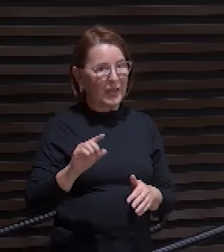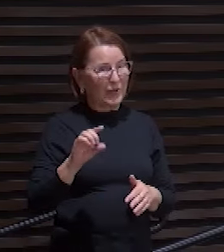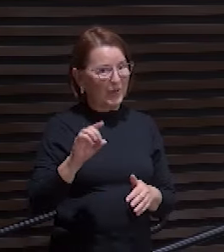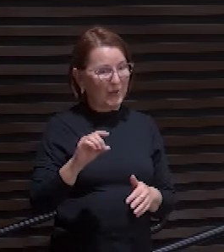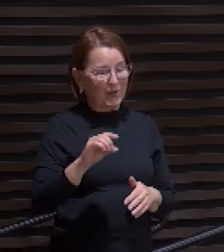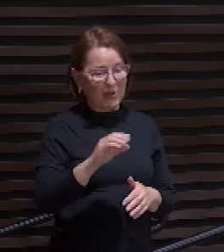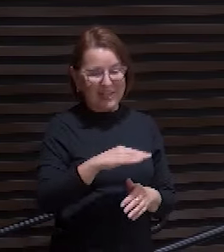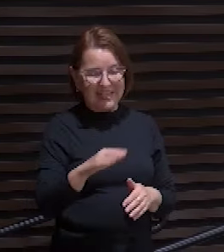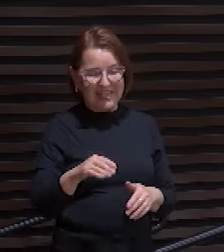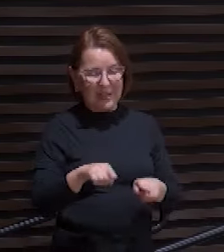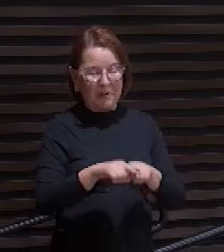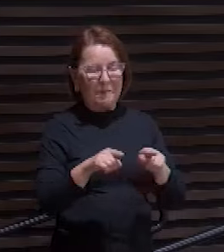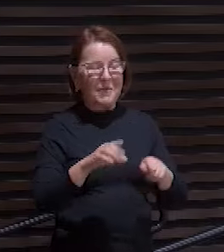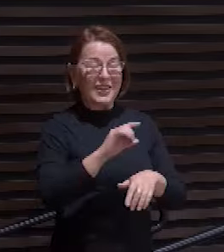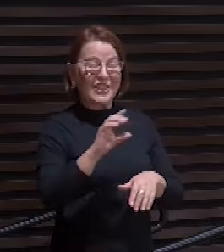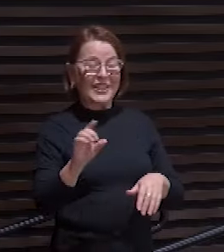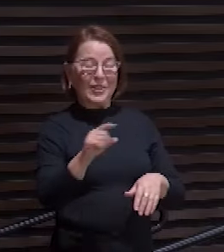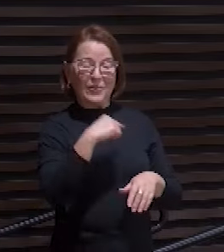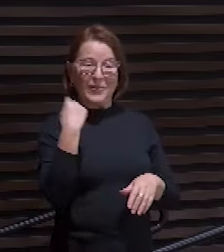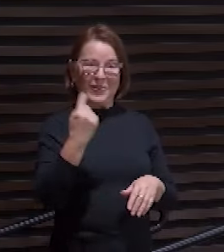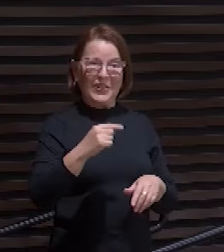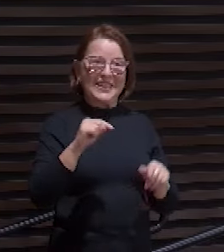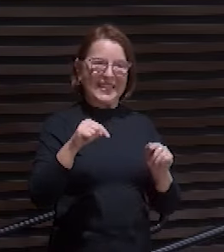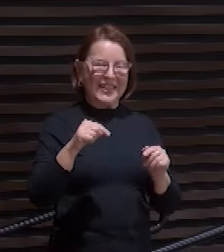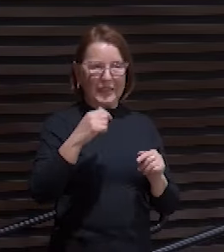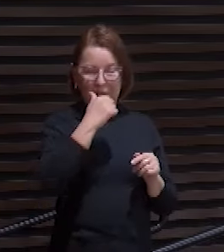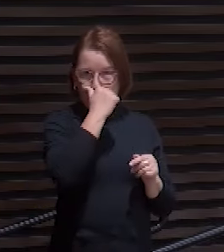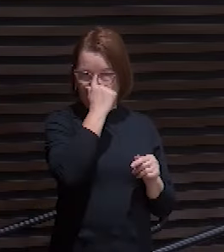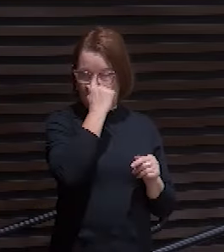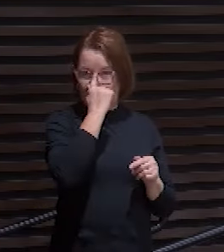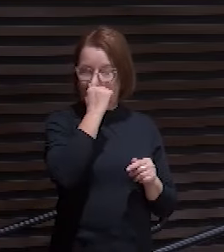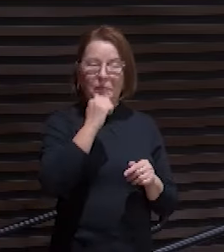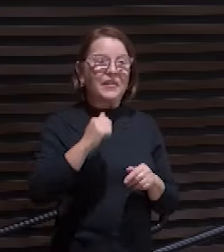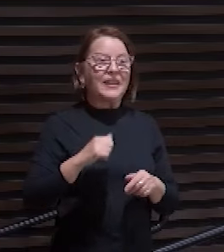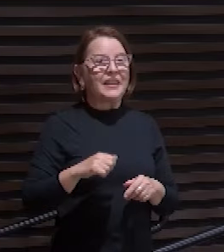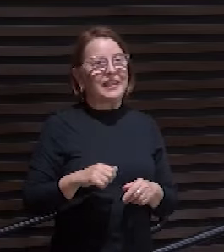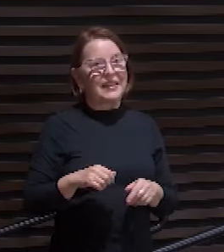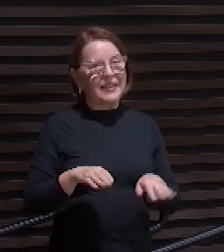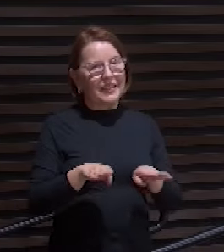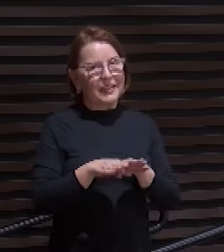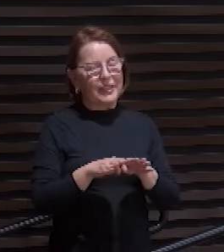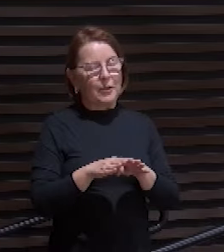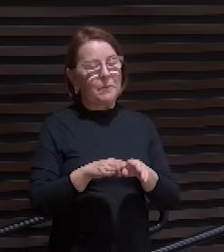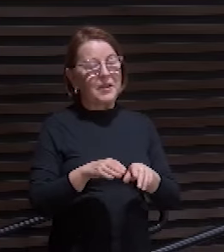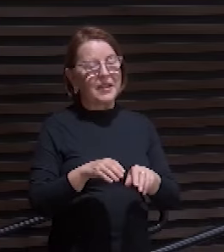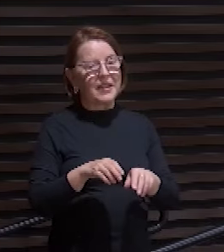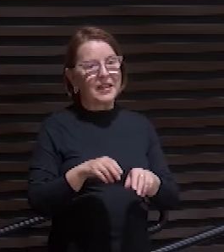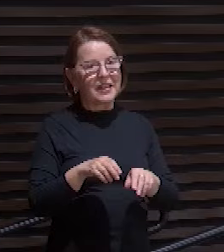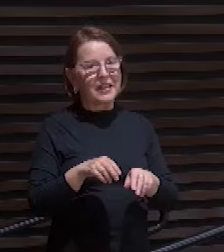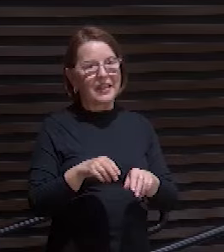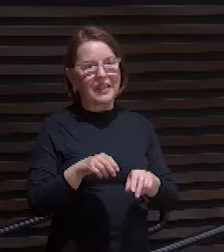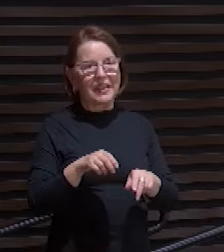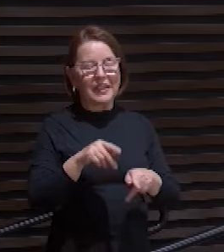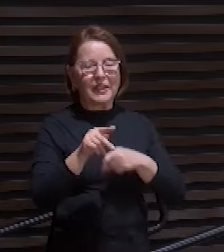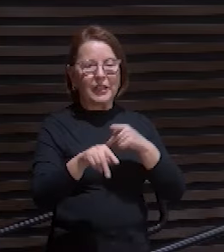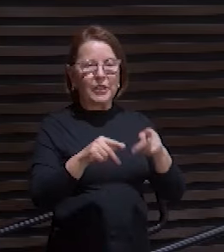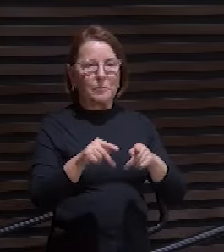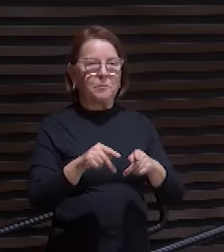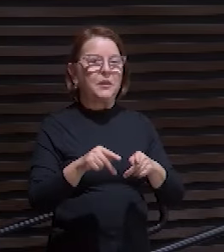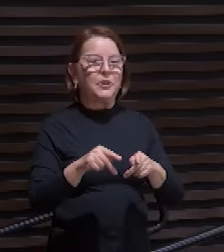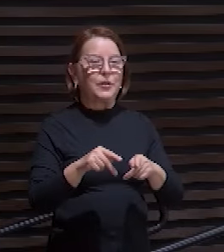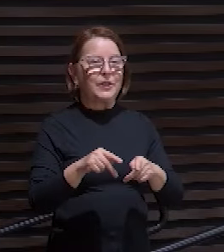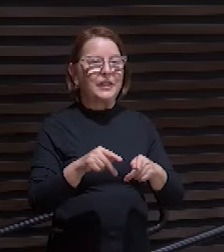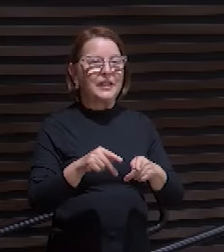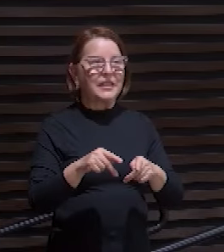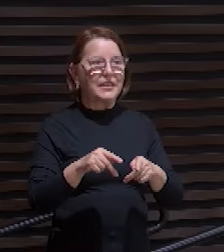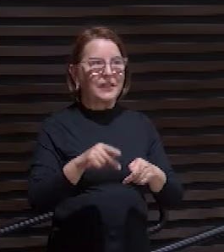sala hoje, e das pessoas que nos acompanham a internet ao vivo, e das que vão ouvir ainda essa mensagem, não